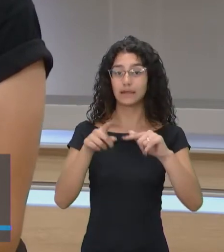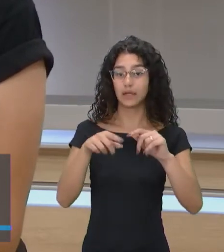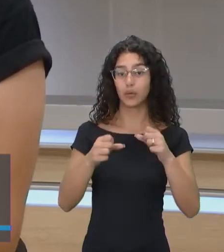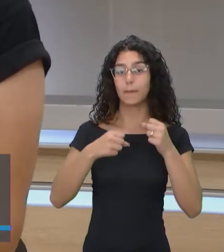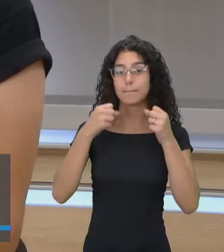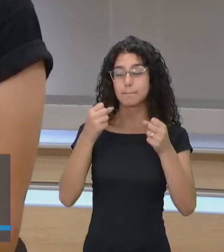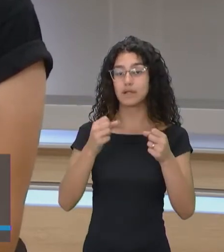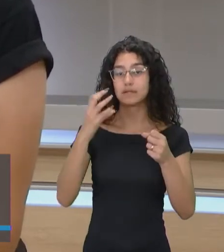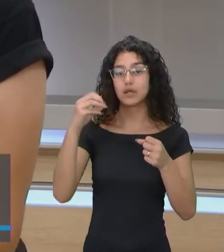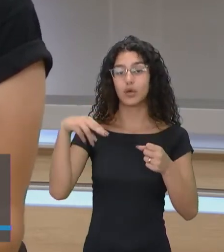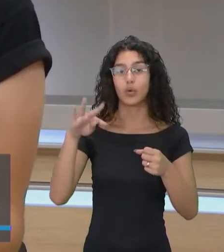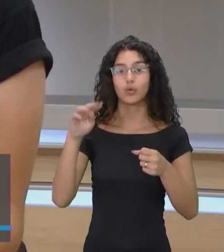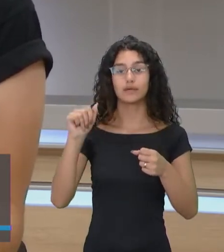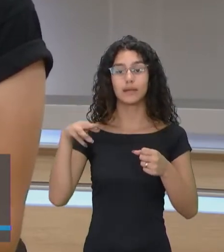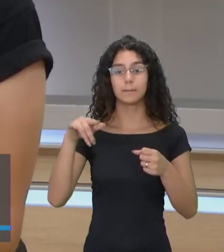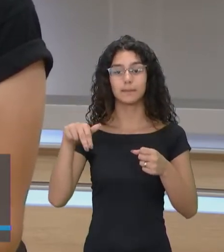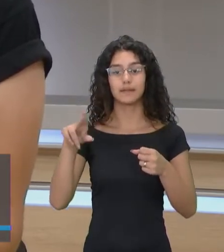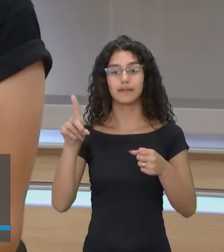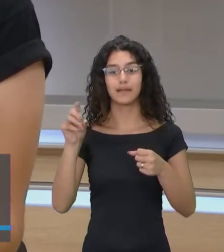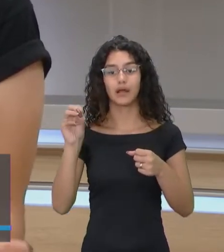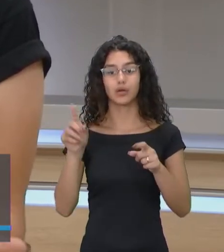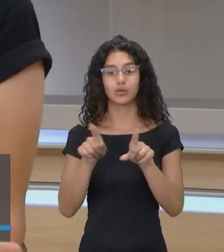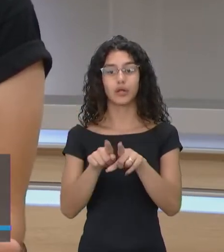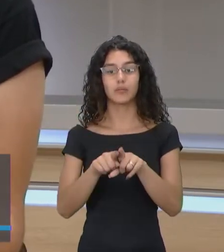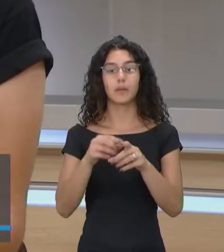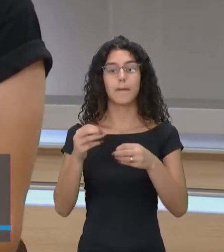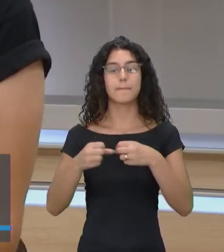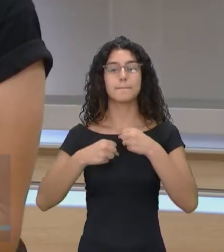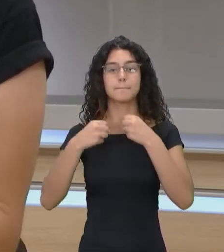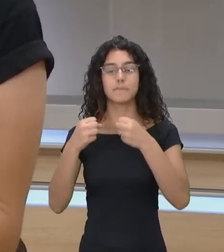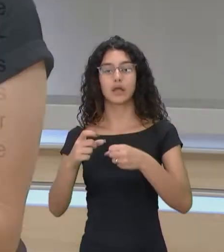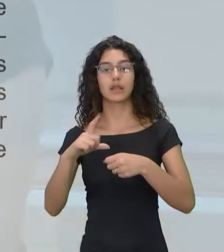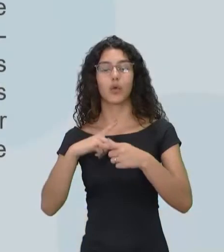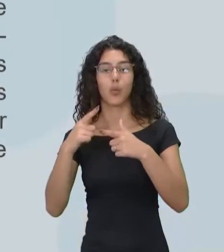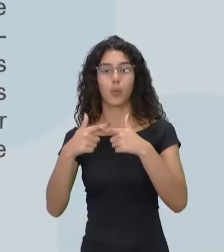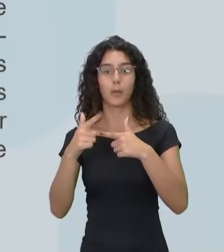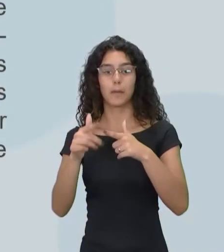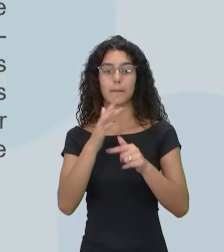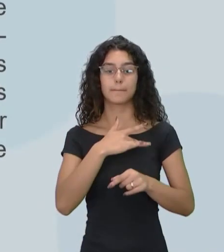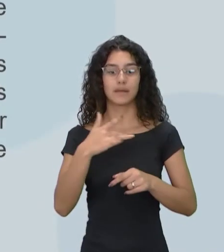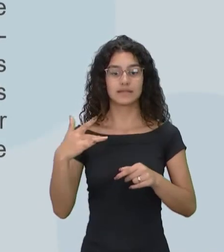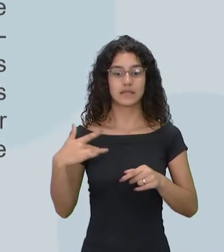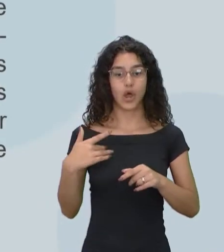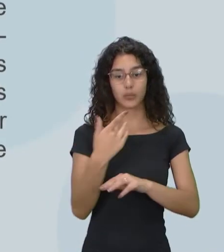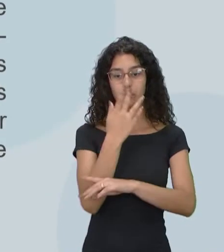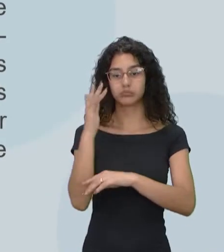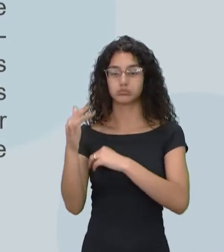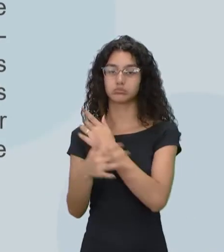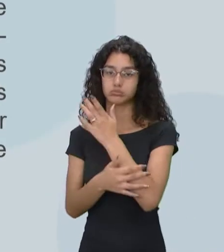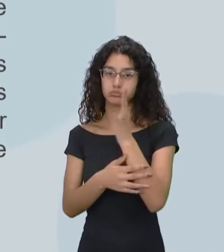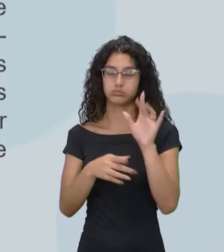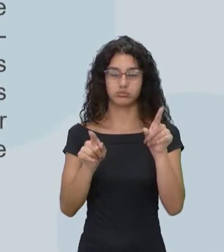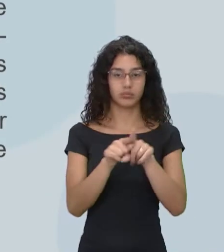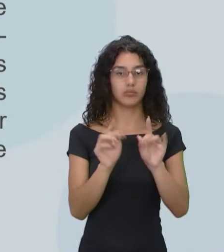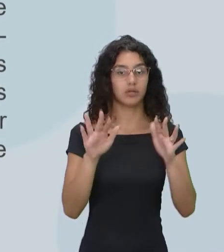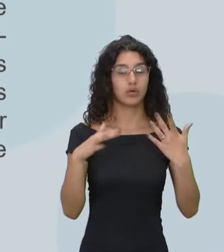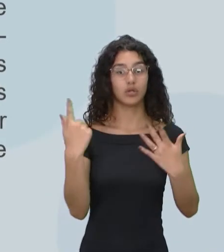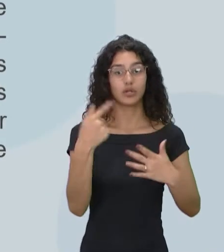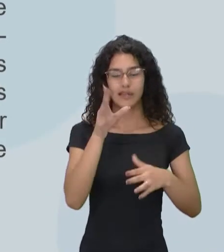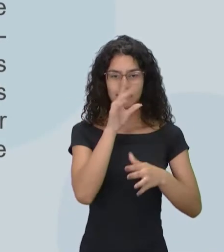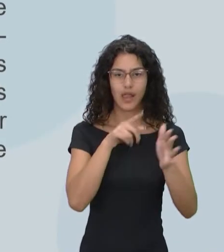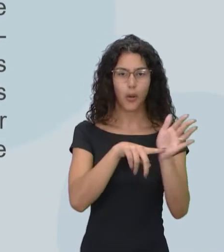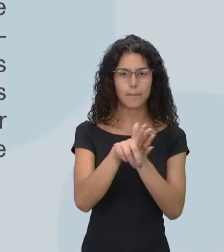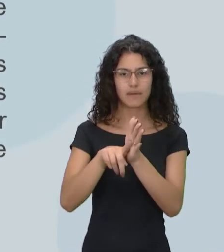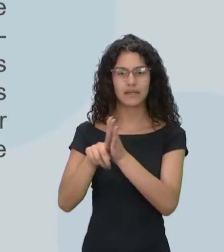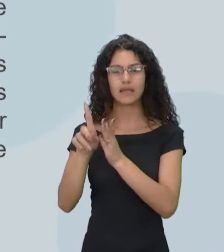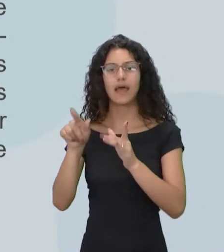ser contaminados por agentes patogênicos que podem representar aí um problema para a saúde, para o meio ambiente, enfim. Mas quando a gente fala dessas